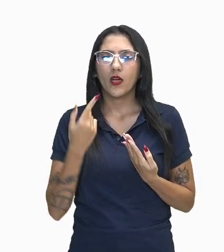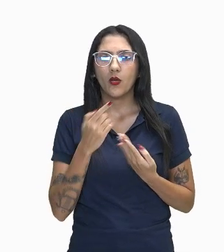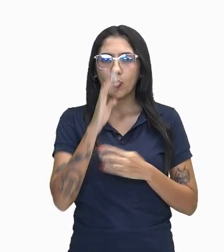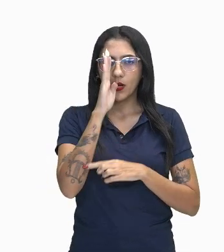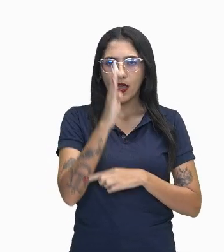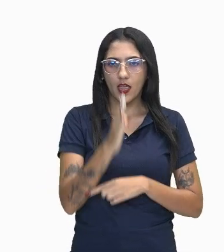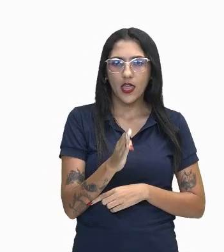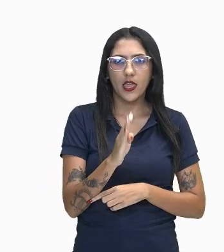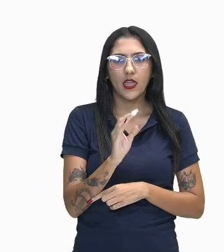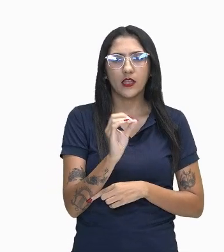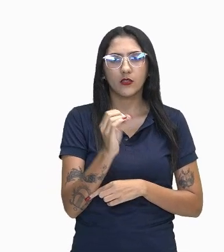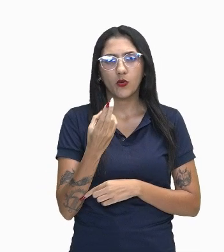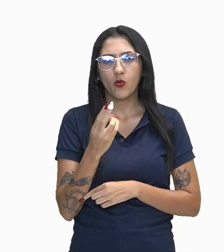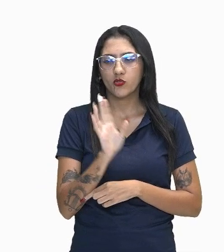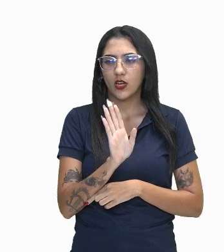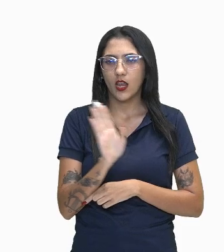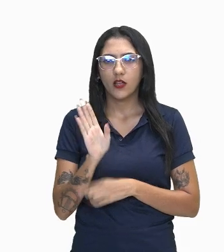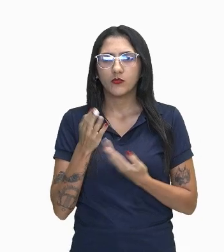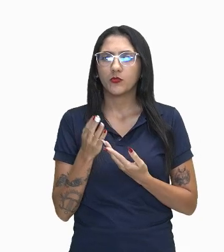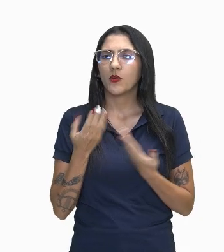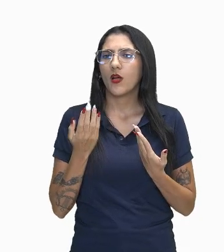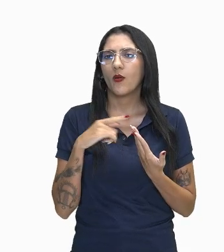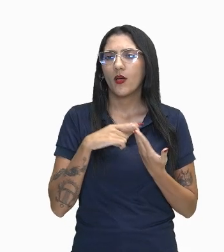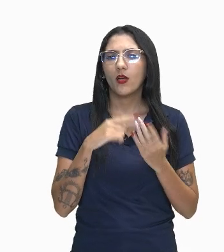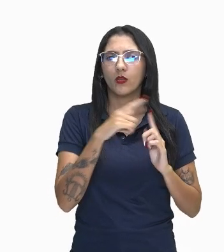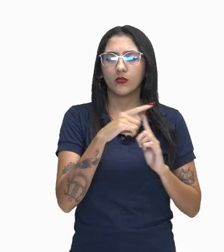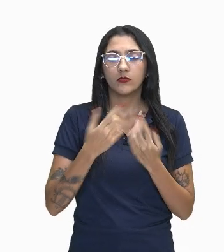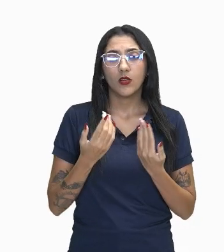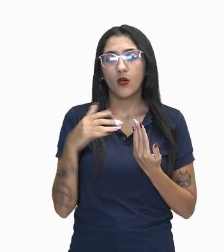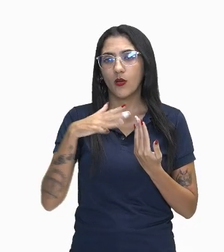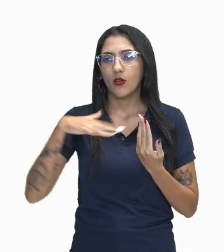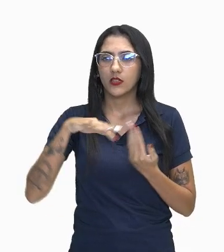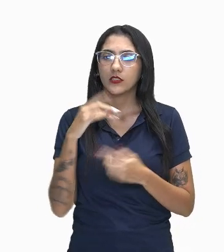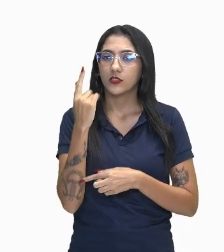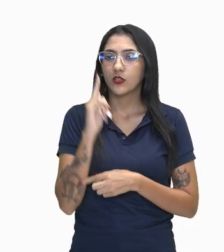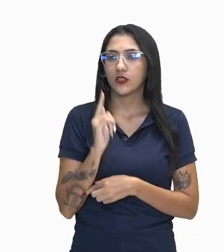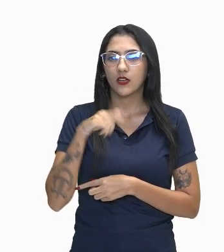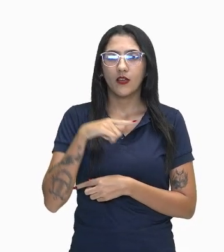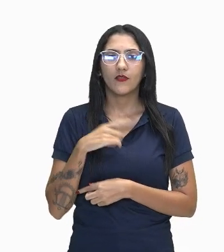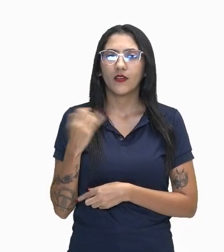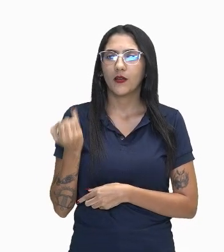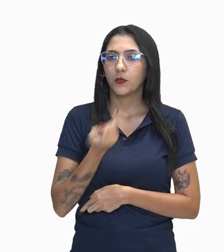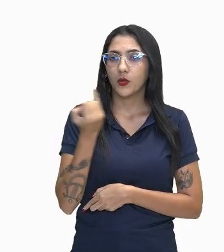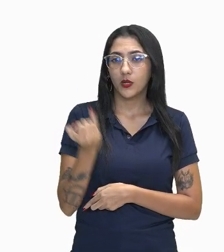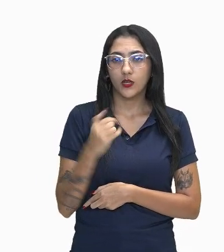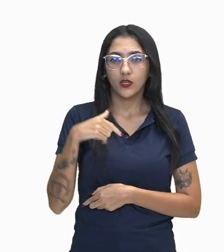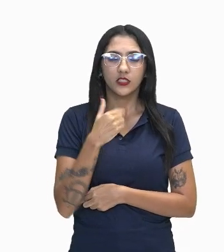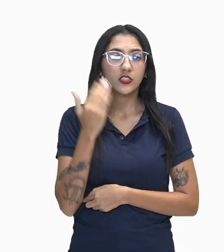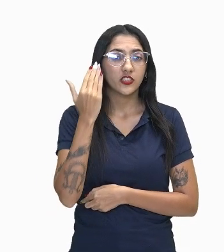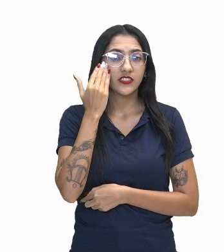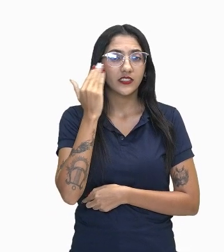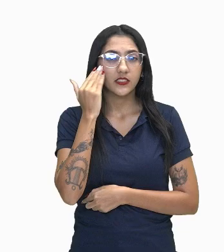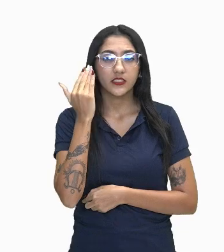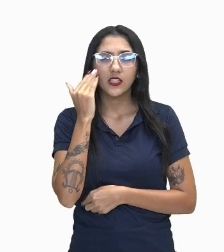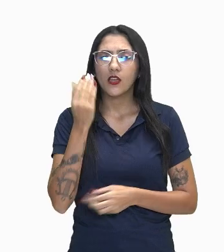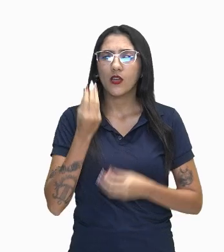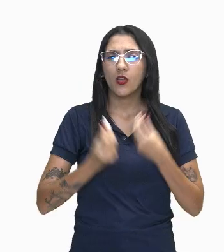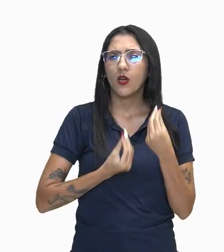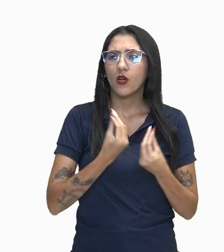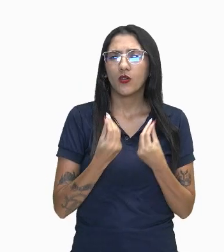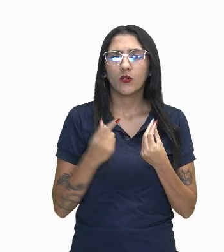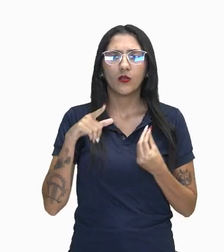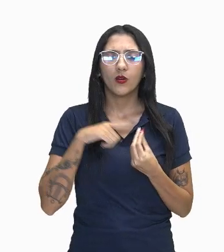tendo. Então, para a geografia, vai ser muito importante determinar essa